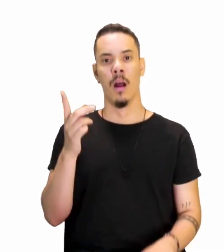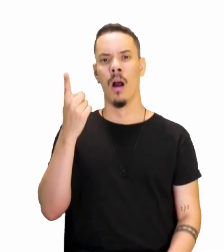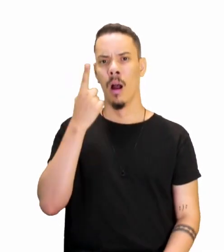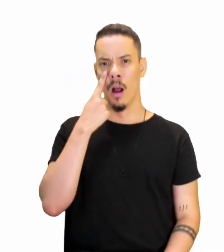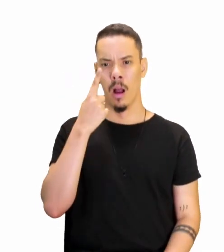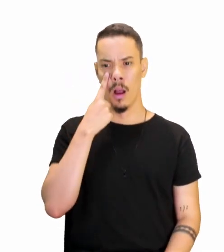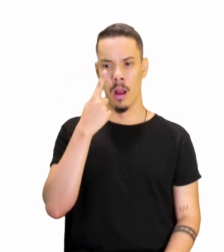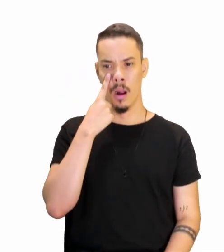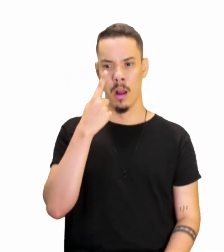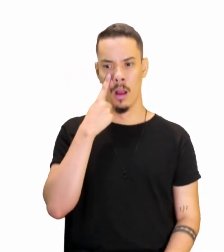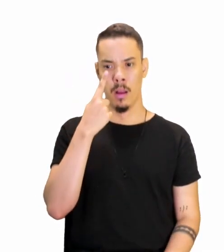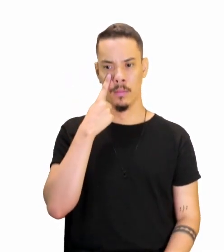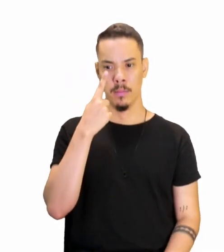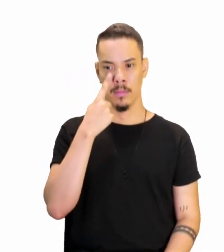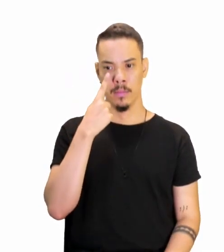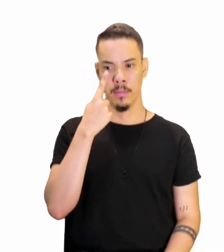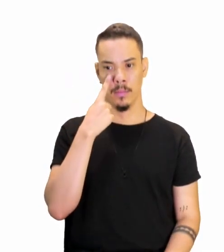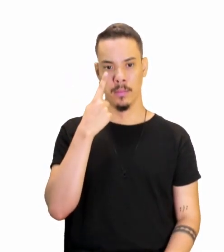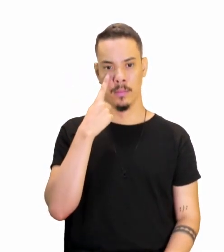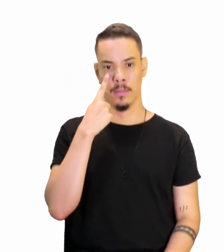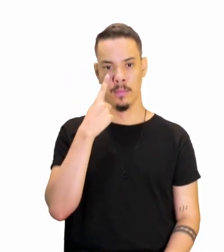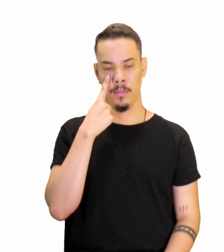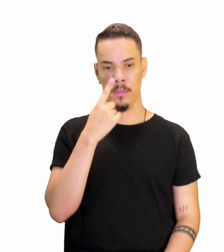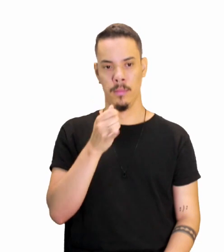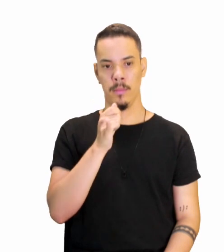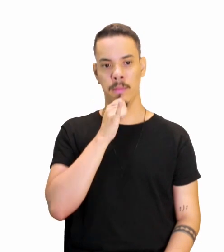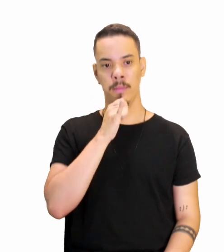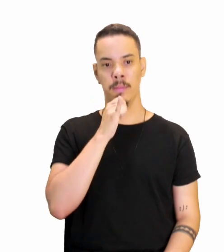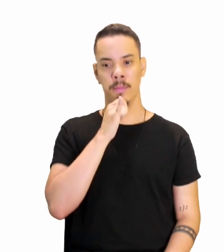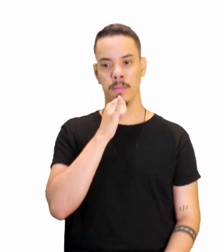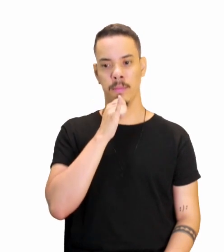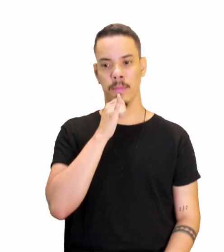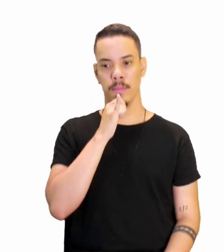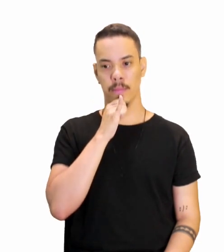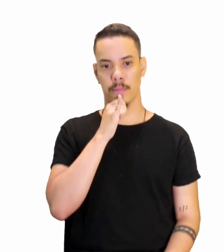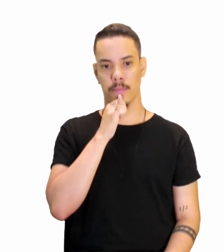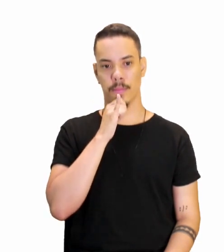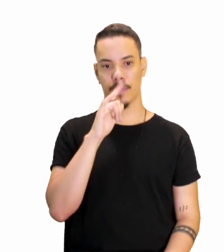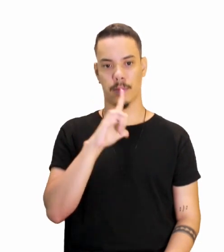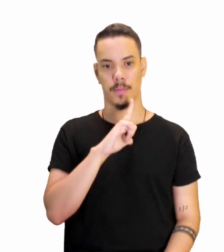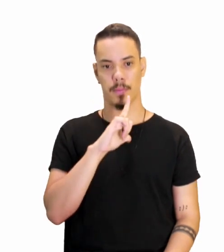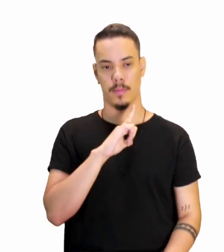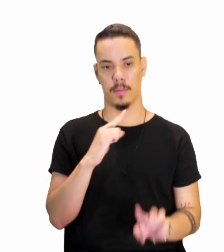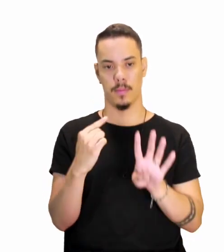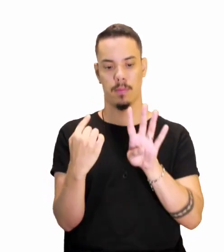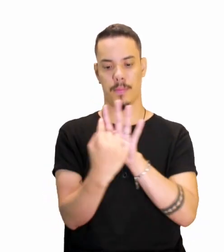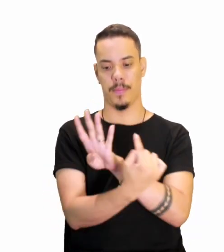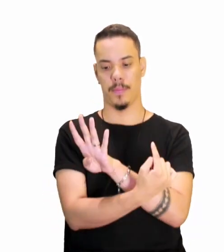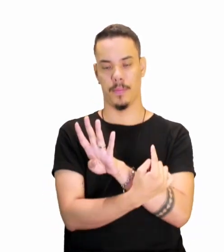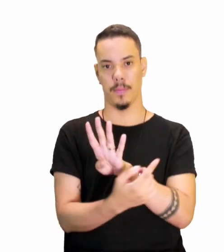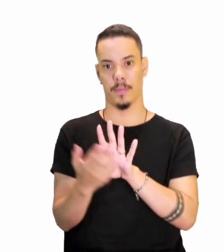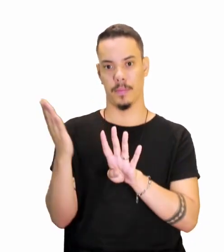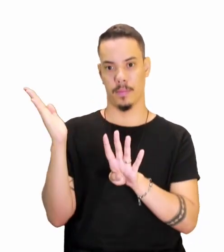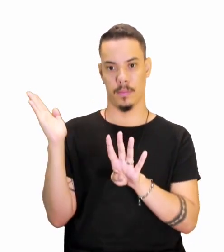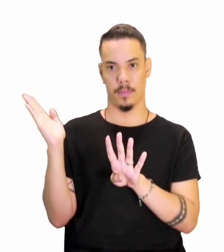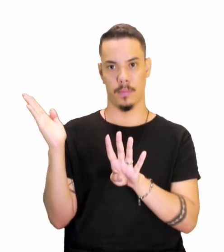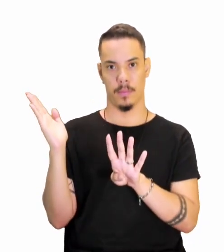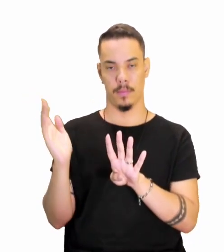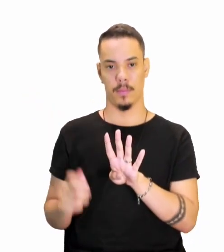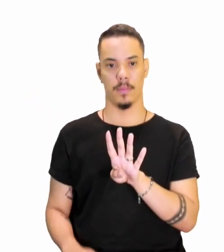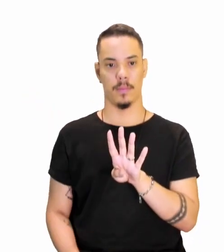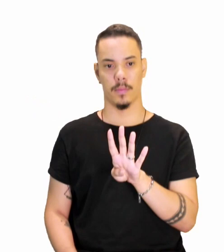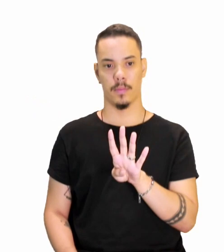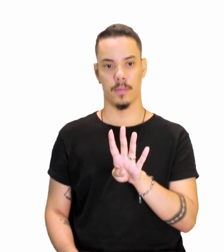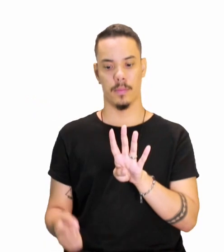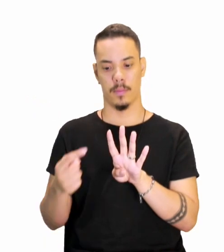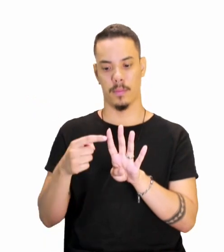Observe aqui no exemplo, aqui nós temos 4 exemplos, tá certo? Nos exemplos é o